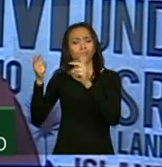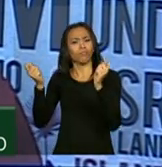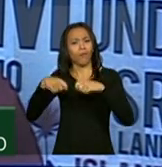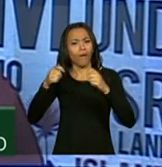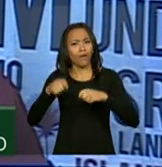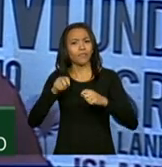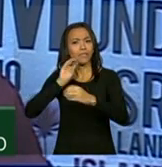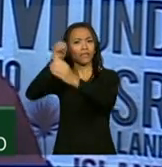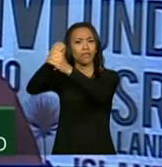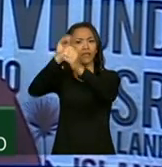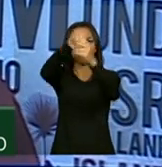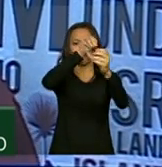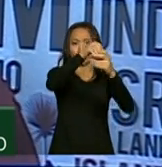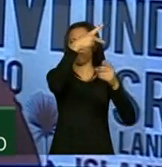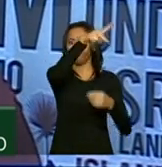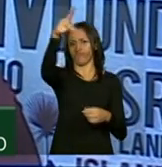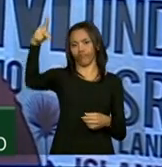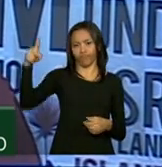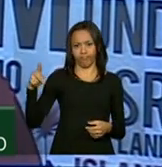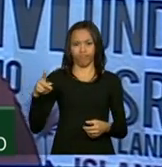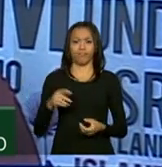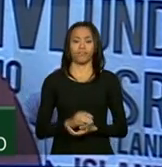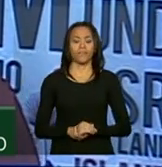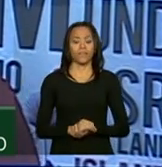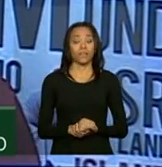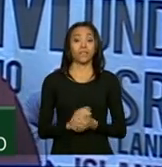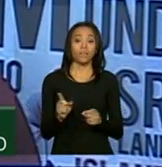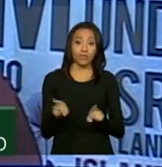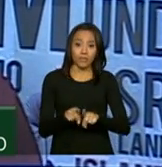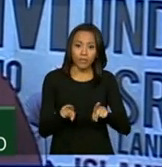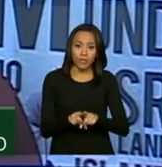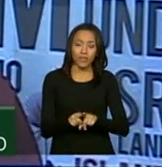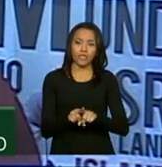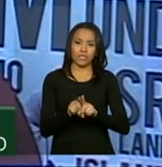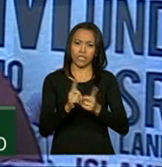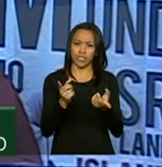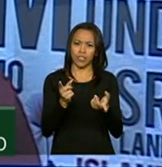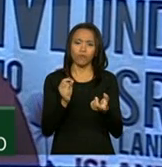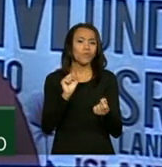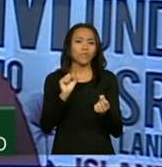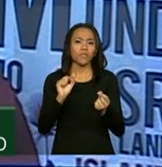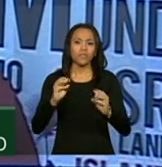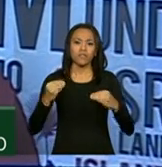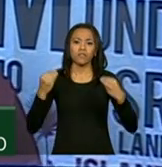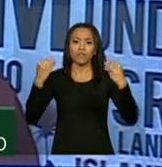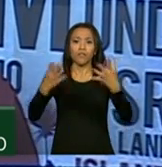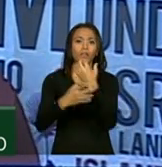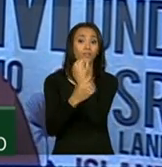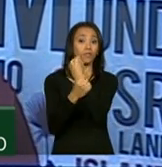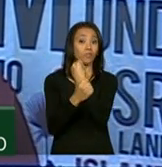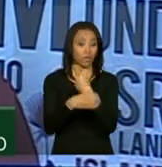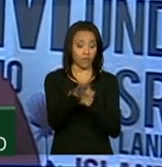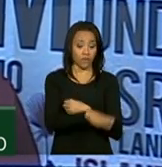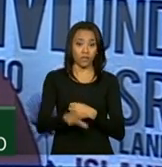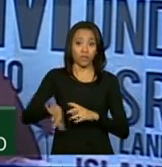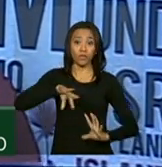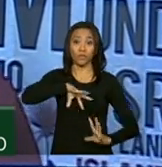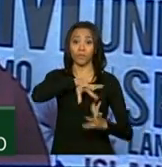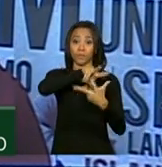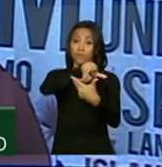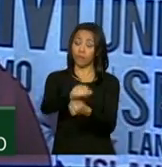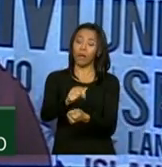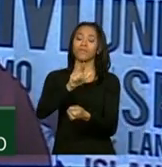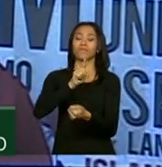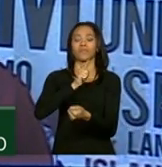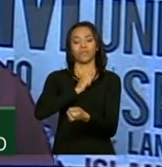suas instituições e em seu marco legal, no sentido de garantir que as crianças do mundo tenham uma